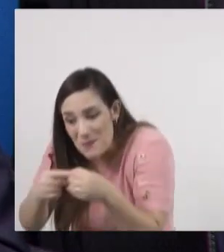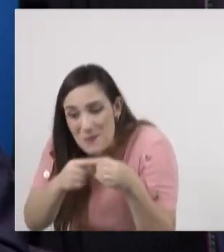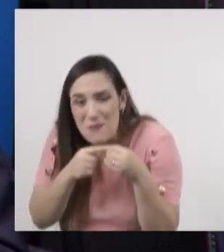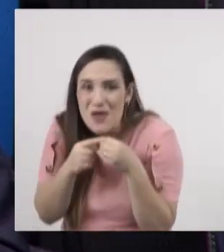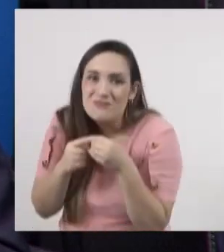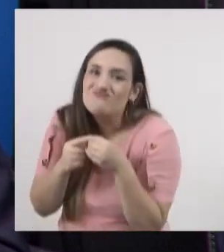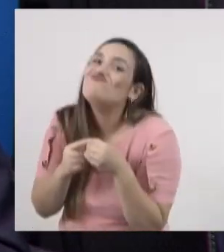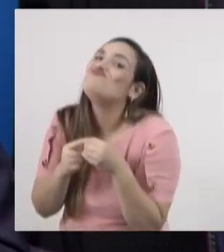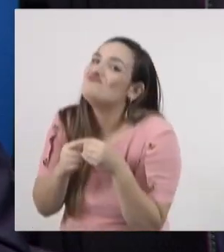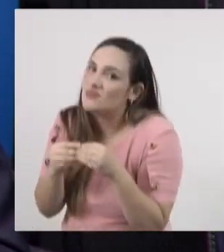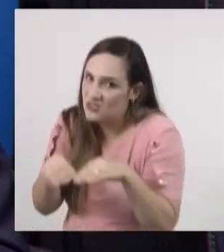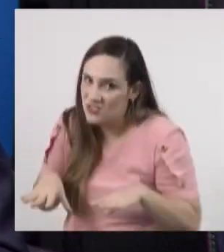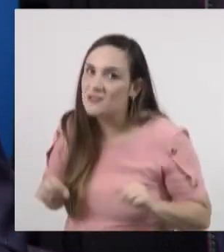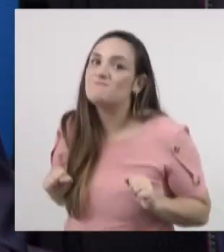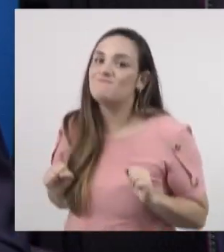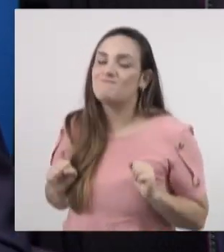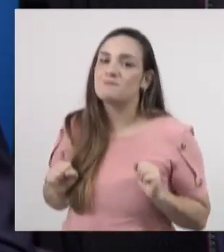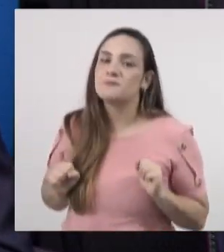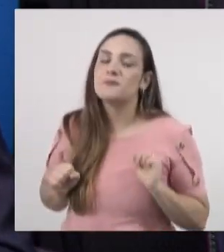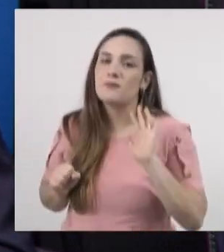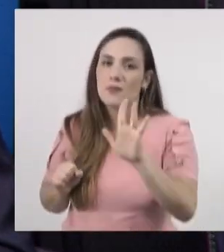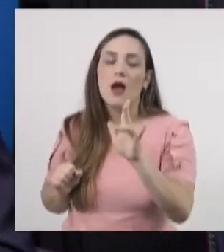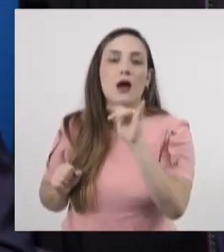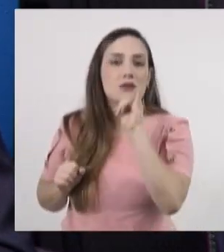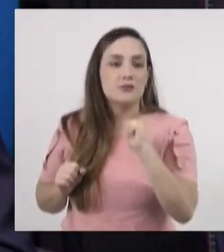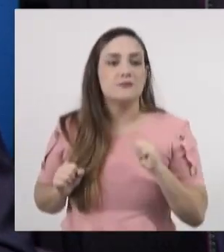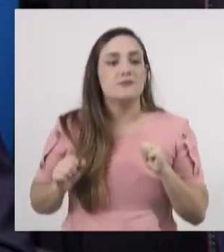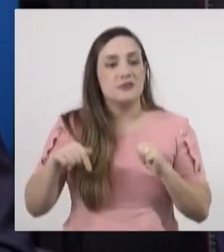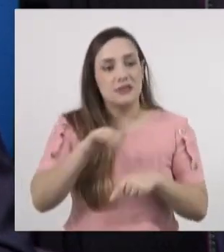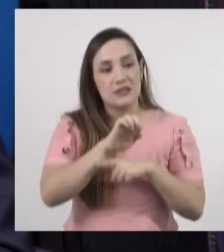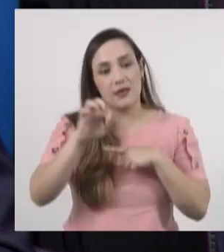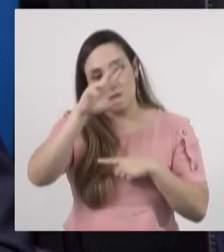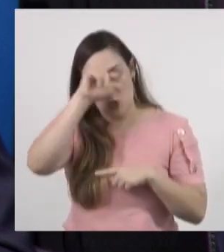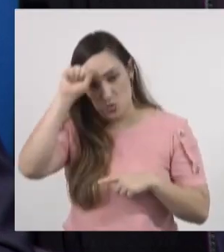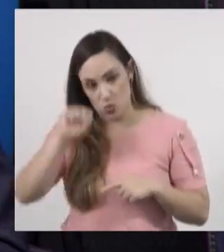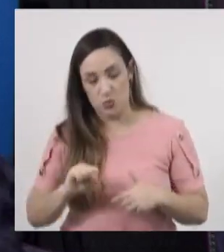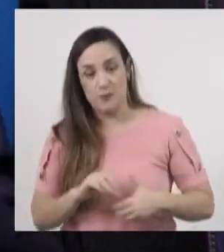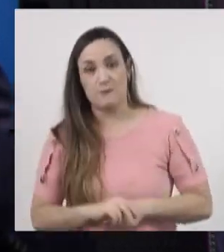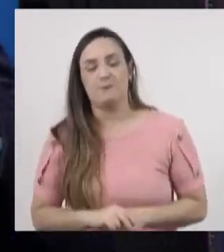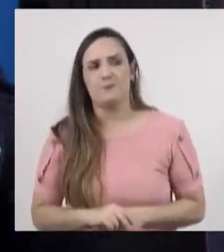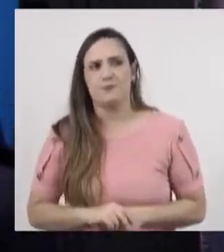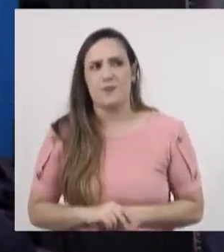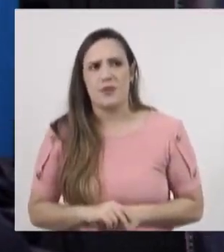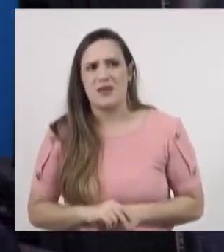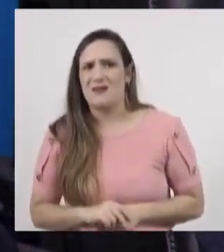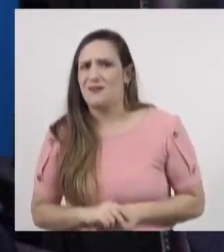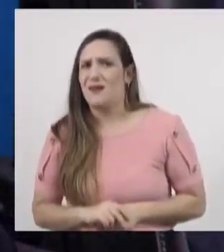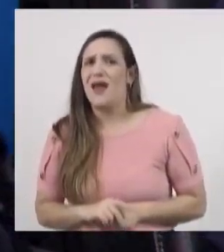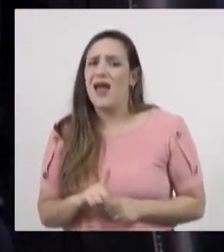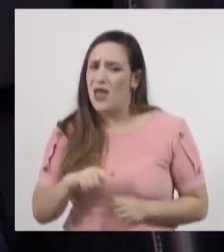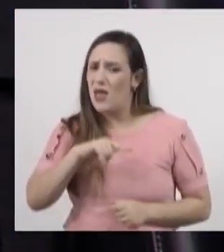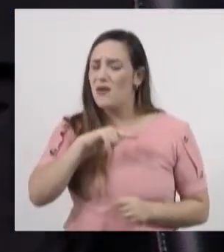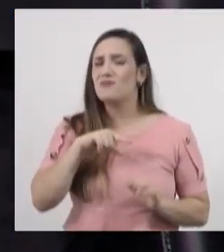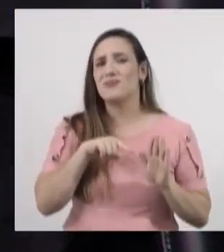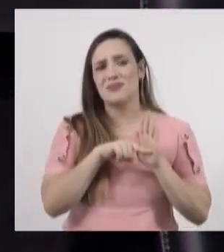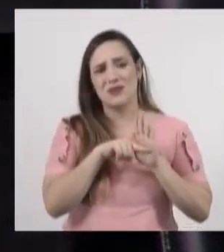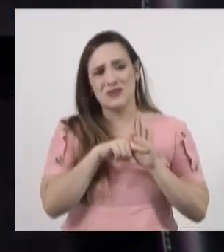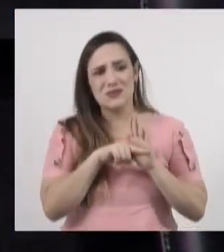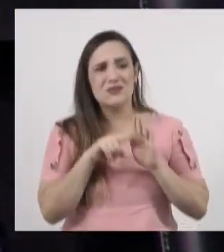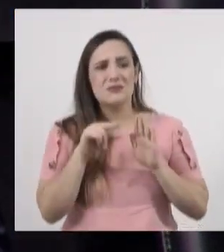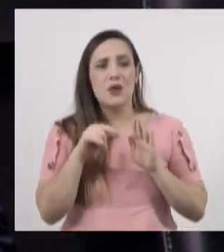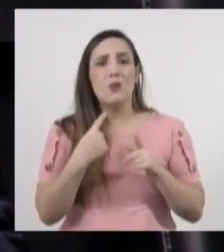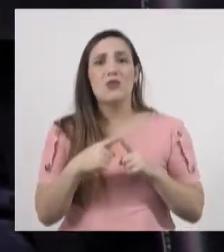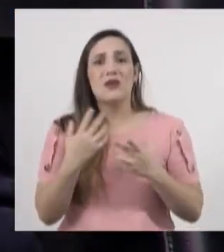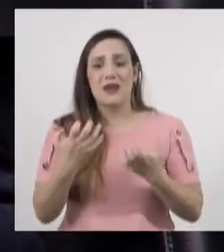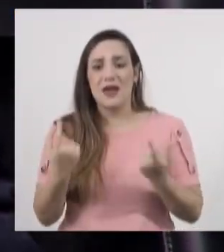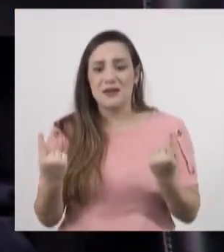foi colocado, dentro da lógica do Estado de Mato Grosso do Sul, praticamente todos os aspectos que visam reduzir